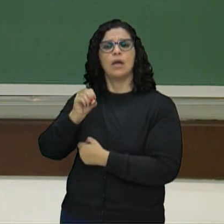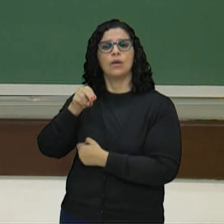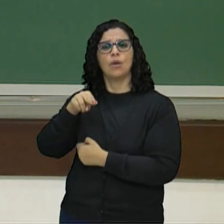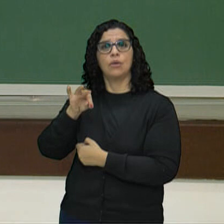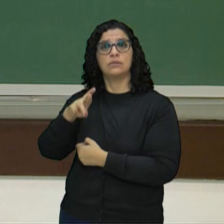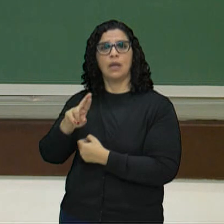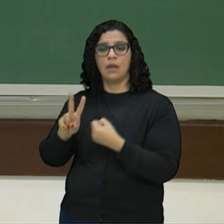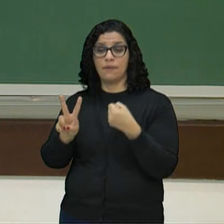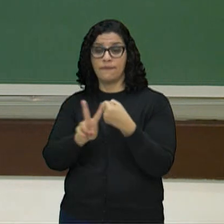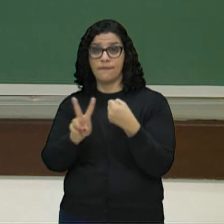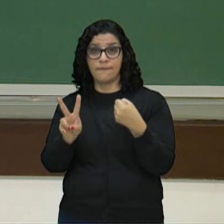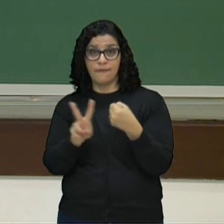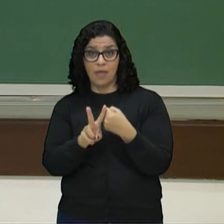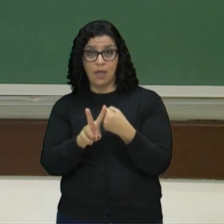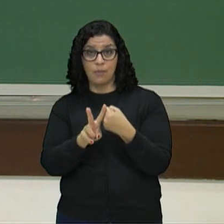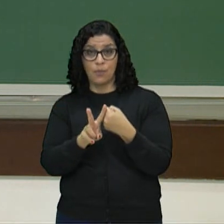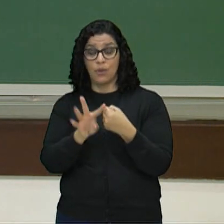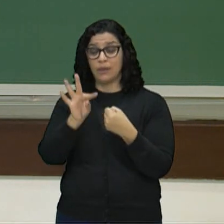transitivo